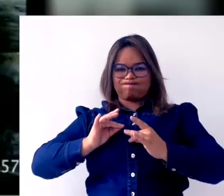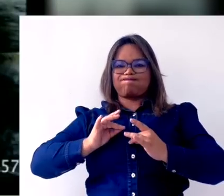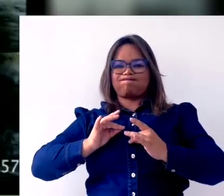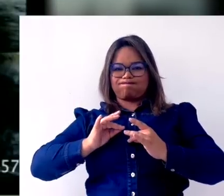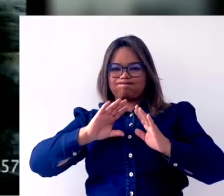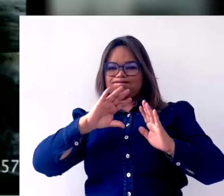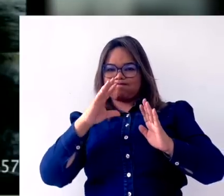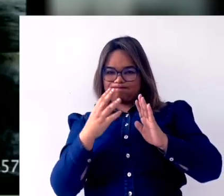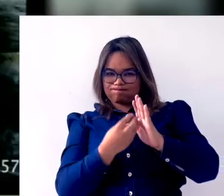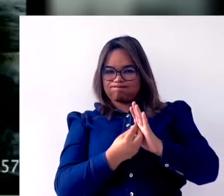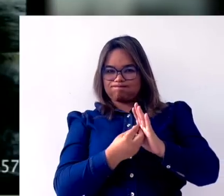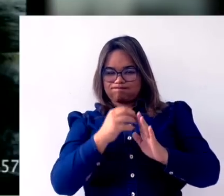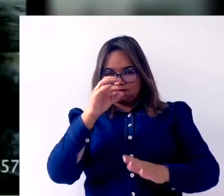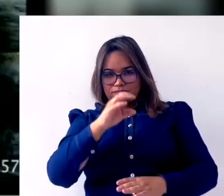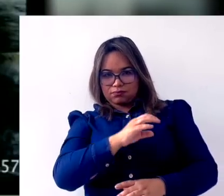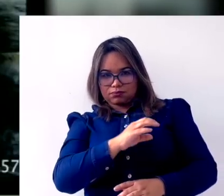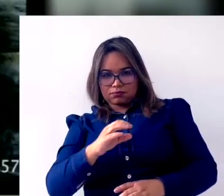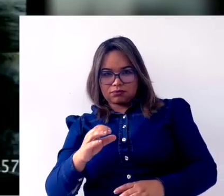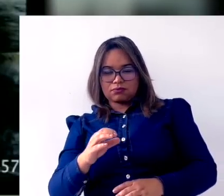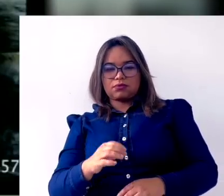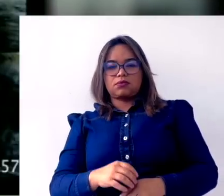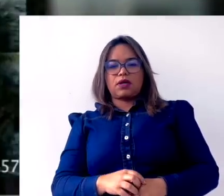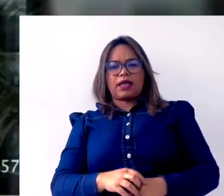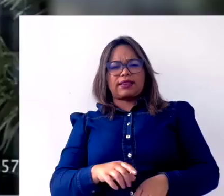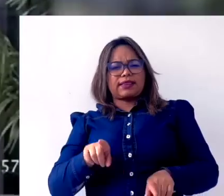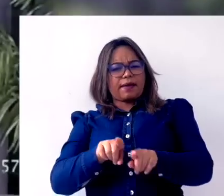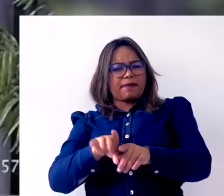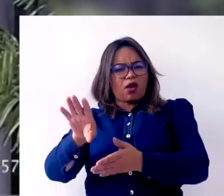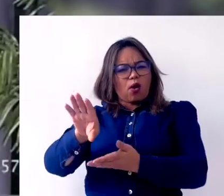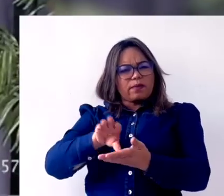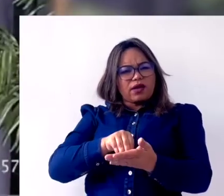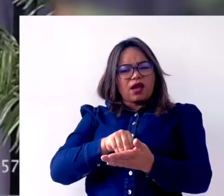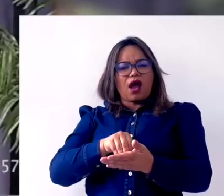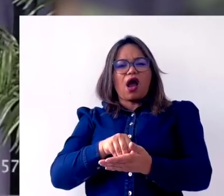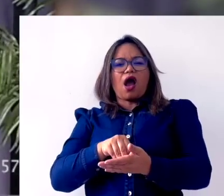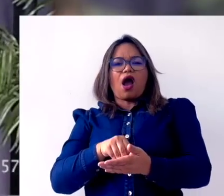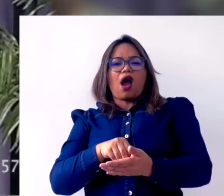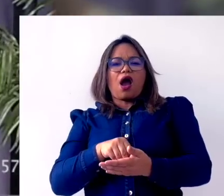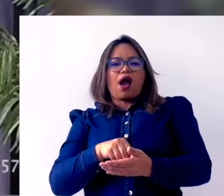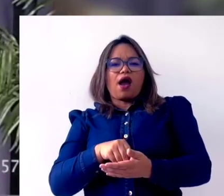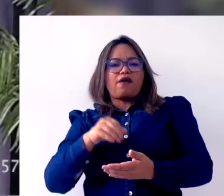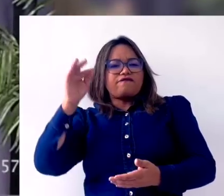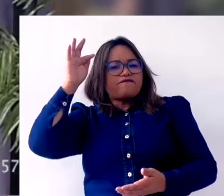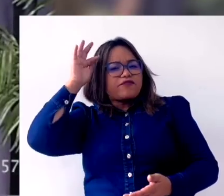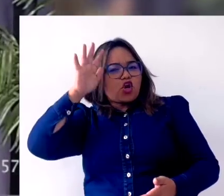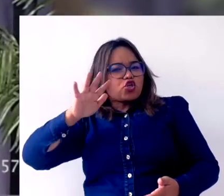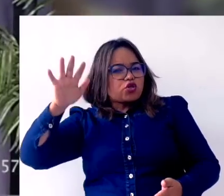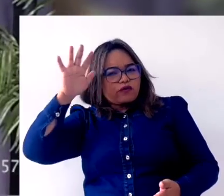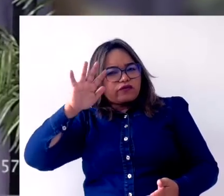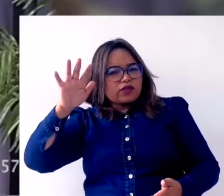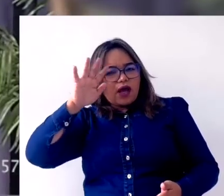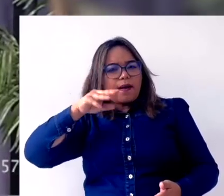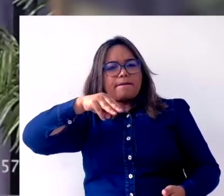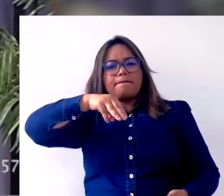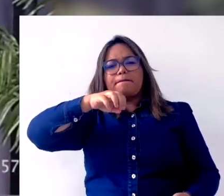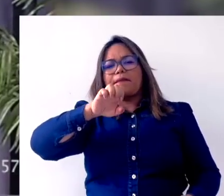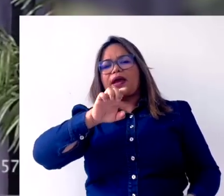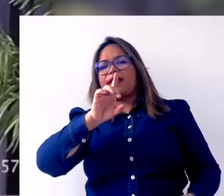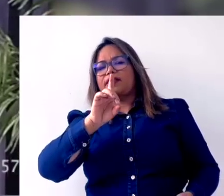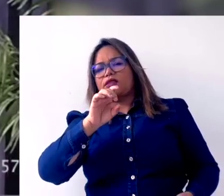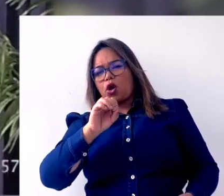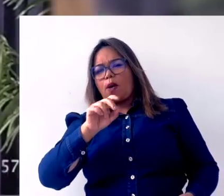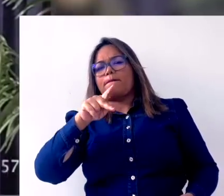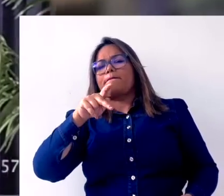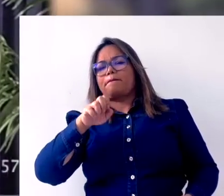urso. Será que Roma tem a filosofia da Medopérsia? Claro que sim, o mitraísmo é a base da